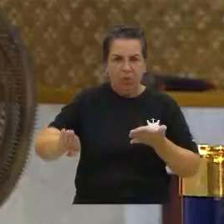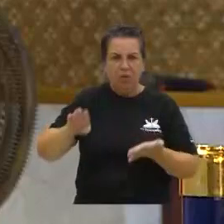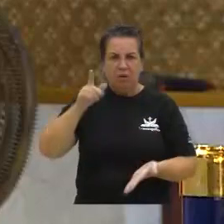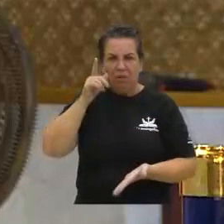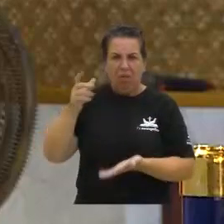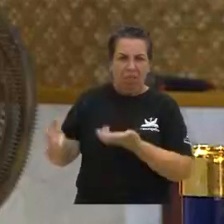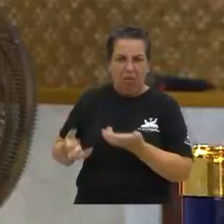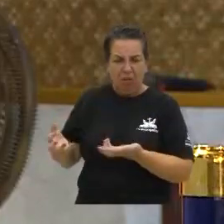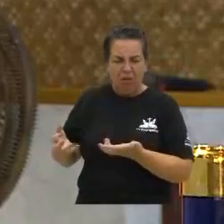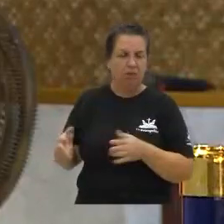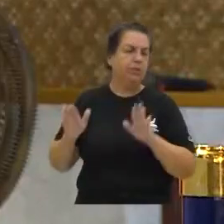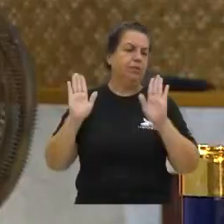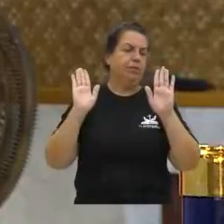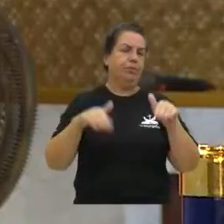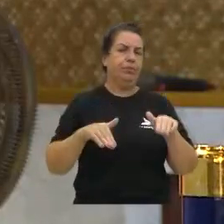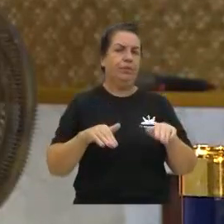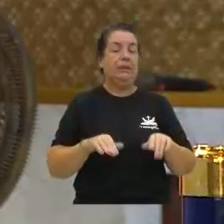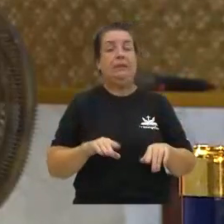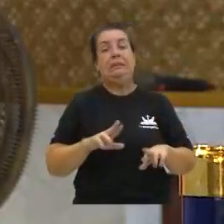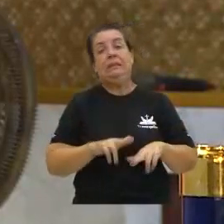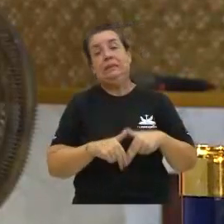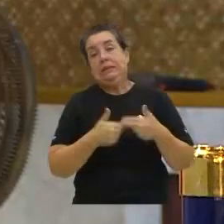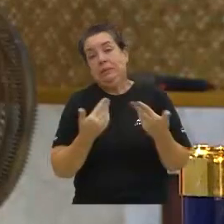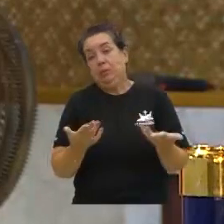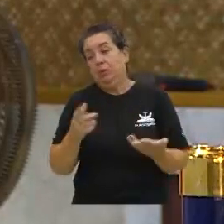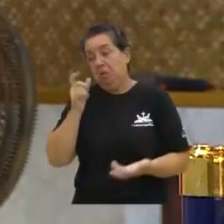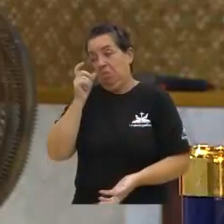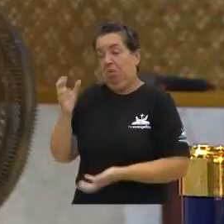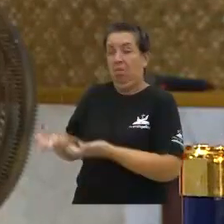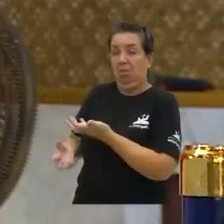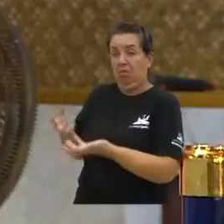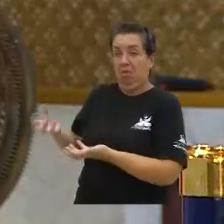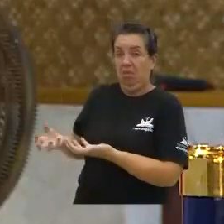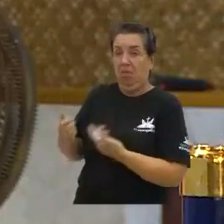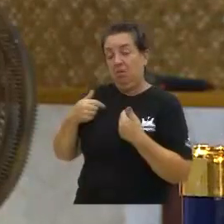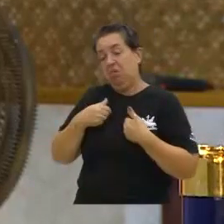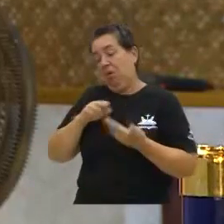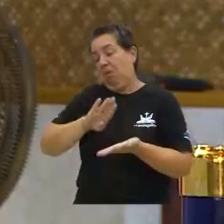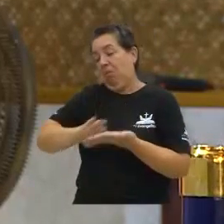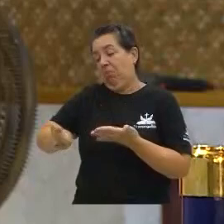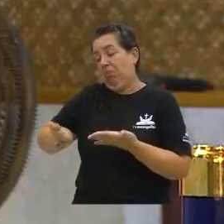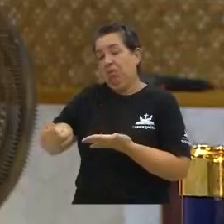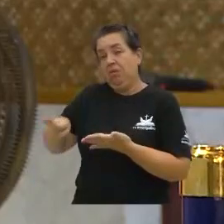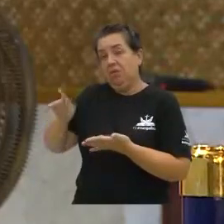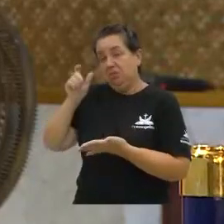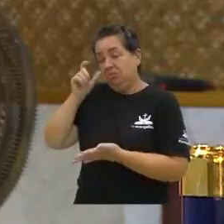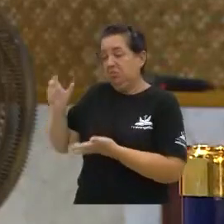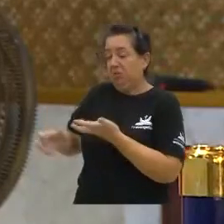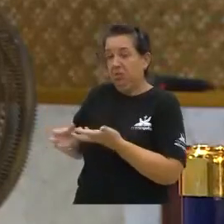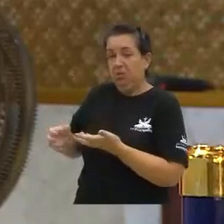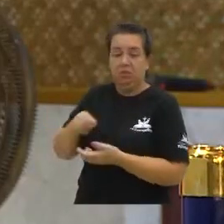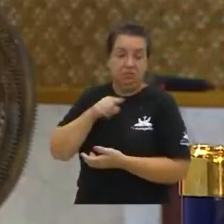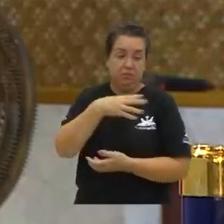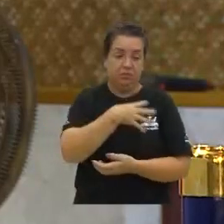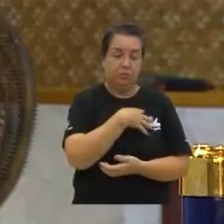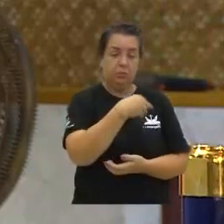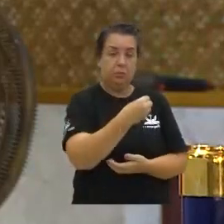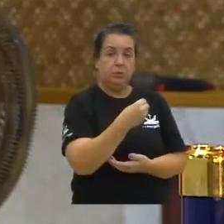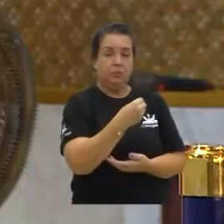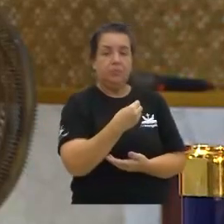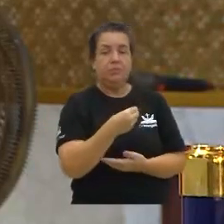demônios. Se é por meio de Belzebu que eu expulso demônios, vossos filhos